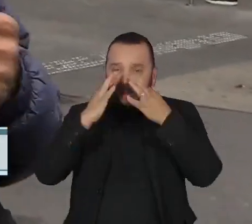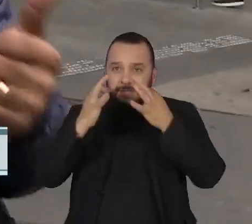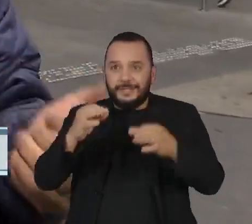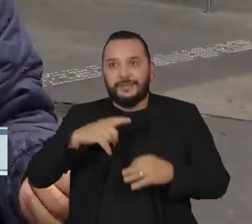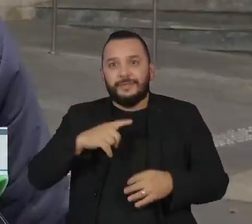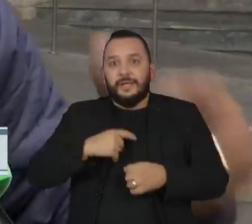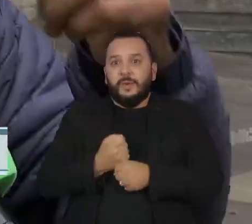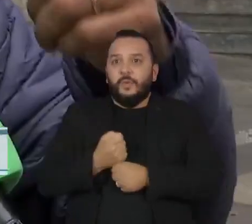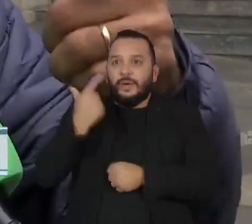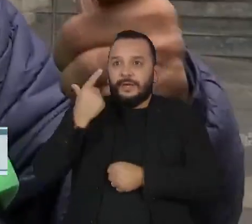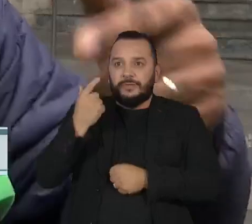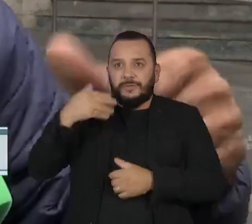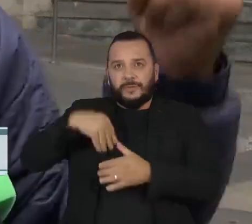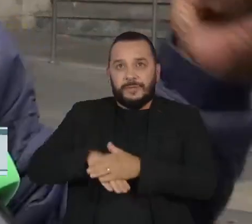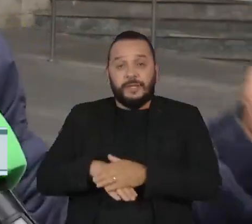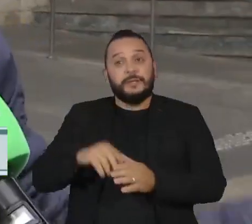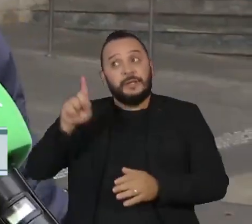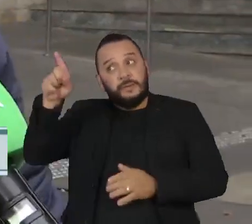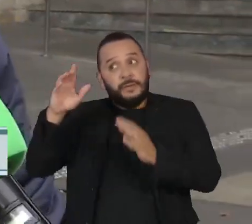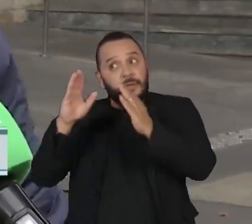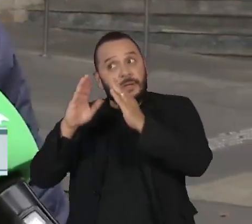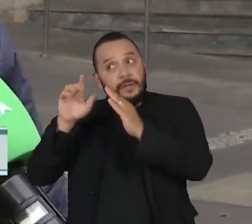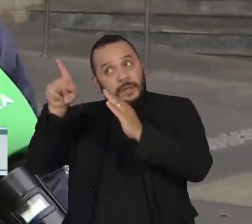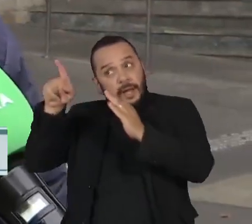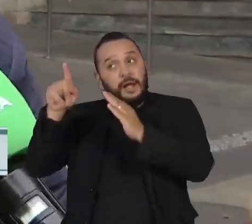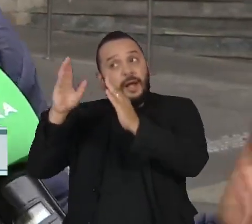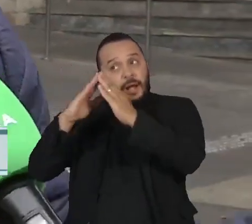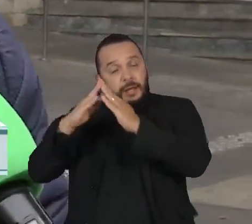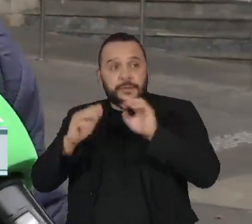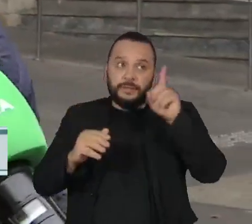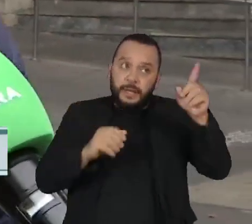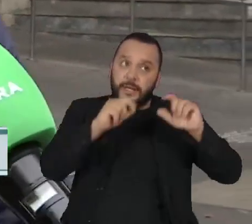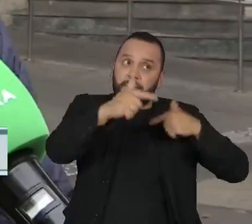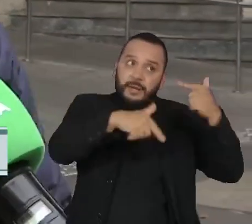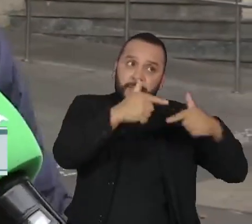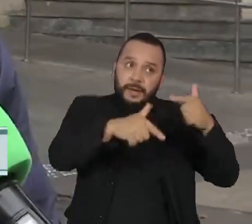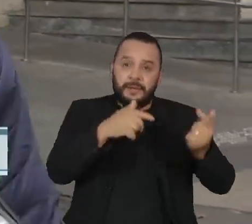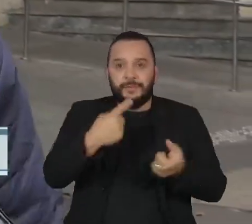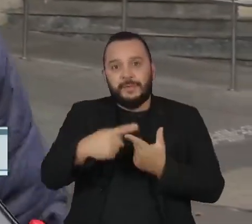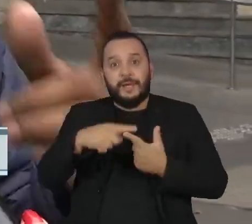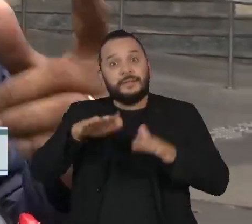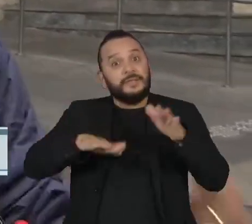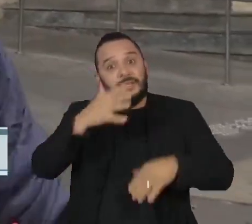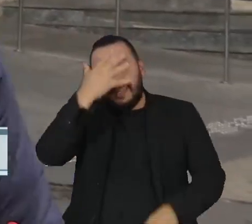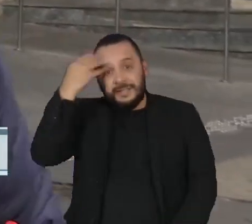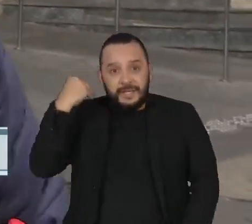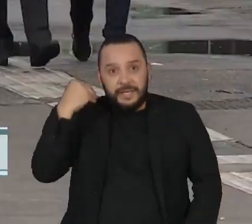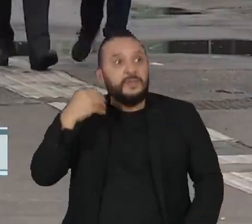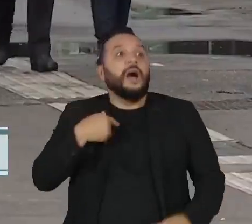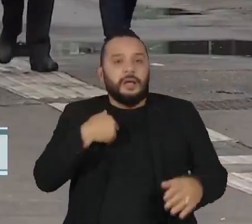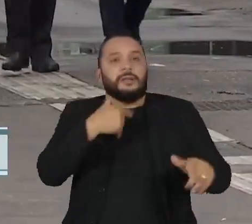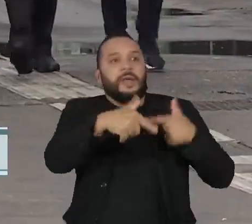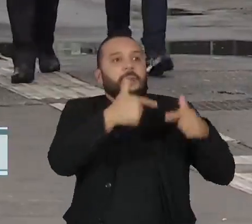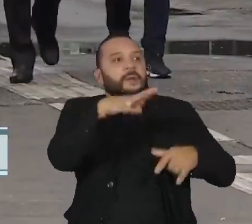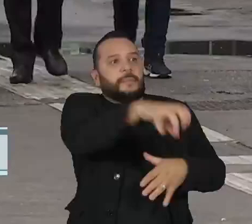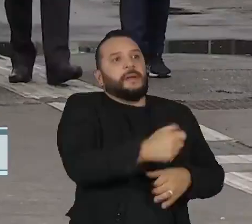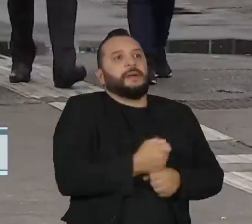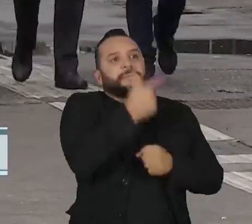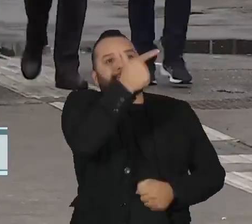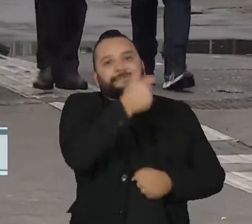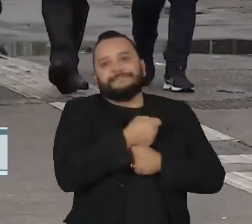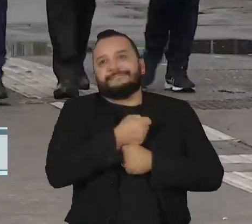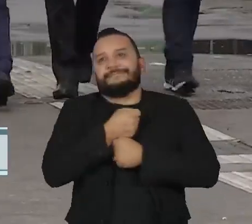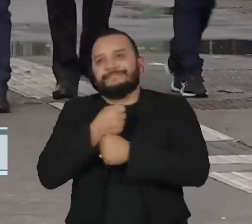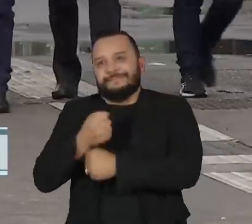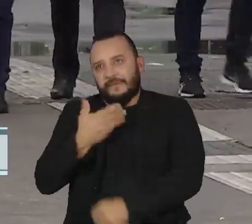de sobra. Deixo aqui no trabalho ou em casa. Porque às vezes eu esqueço como hoje, mas eu estou preparado. Faça chuva